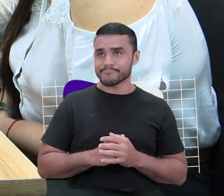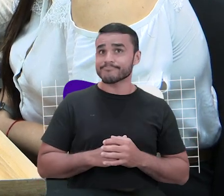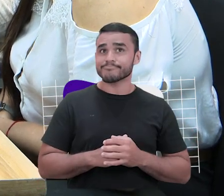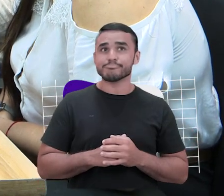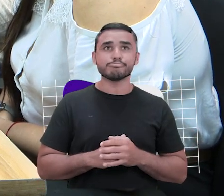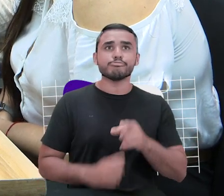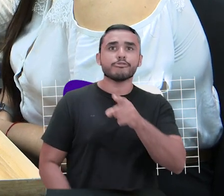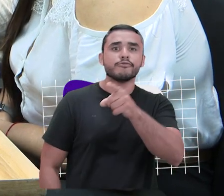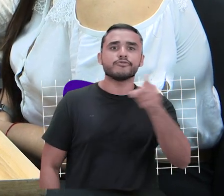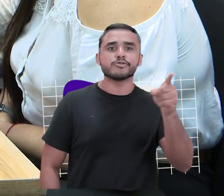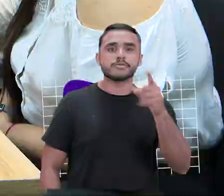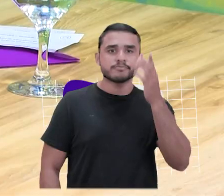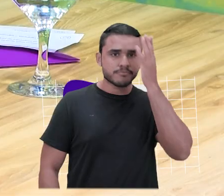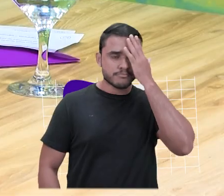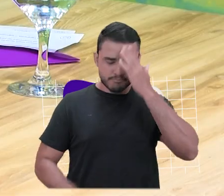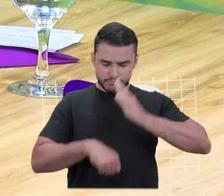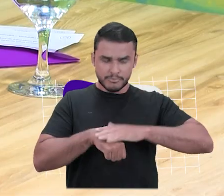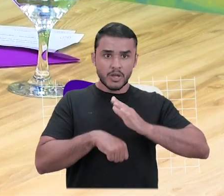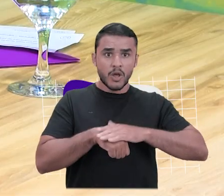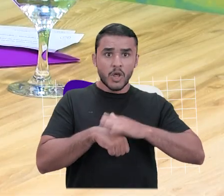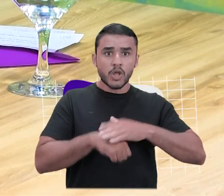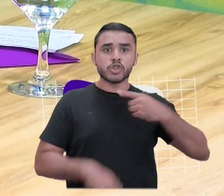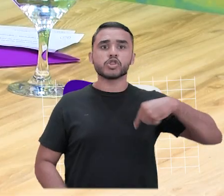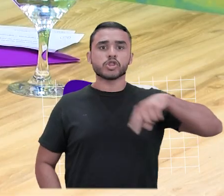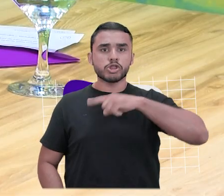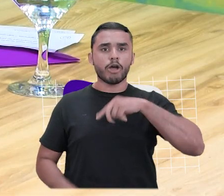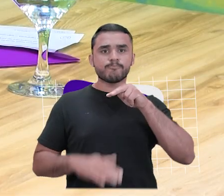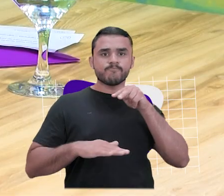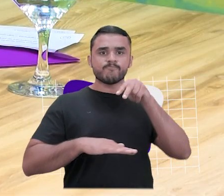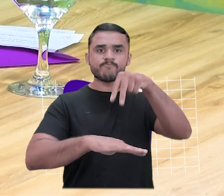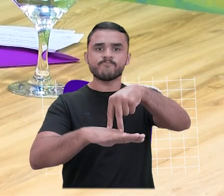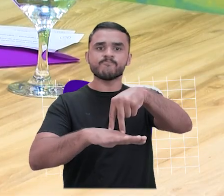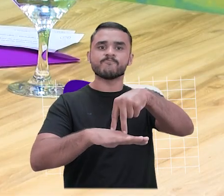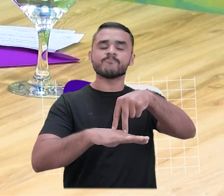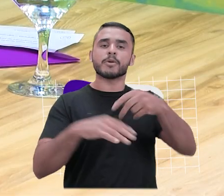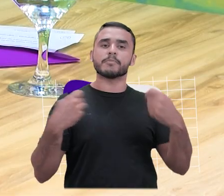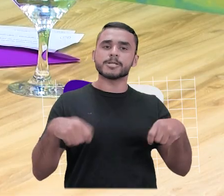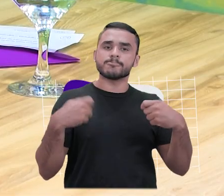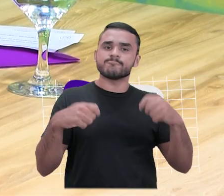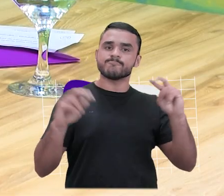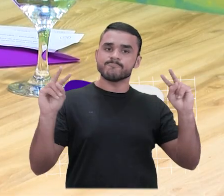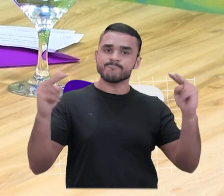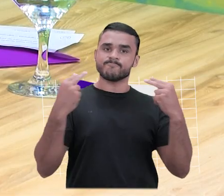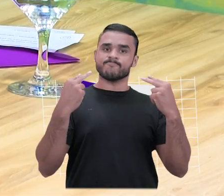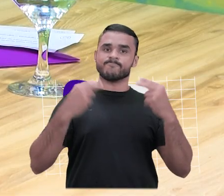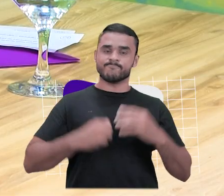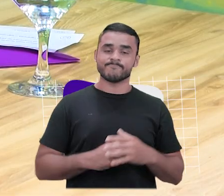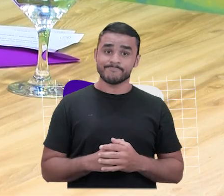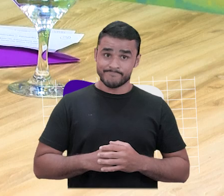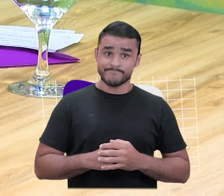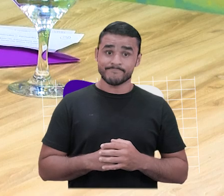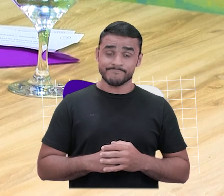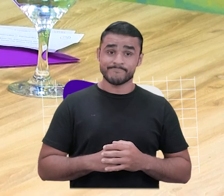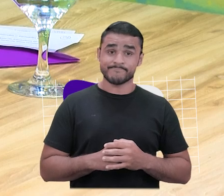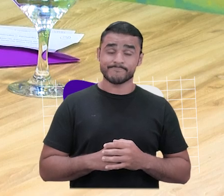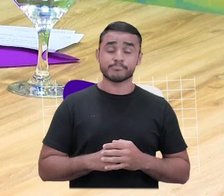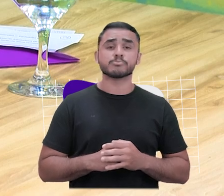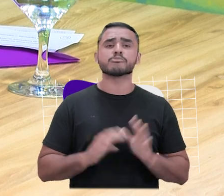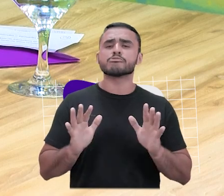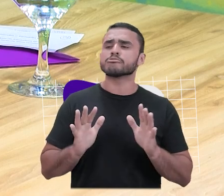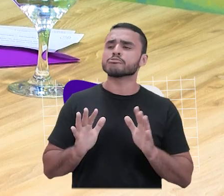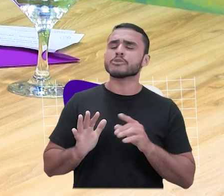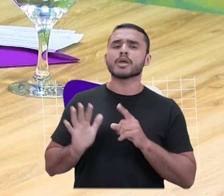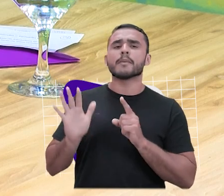É nada por nós sem nós. Isso. Né? E a gente quis falar um pouquinho de casa, para o pessoal ver como foi o